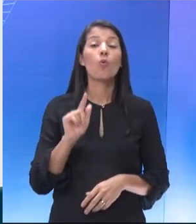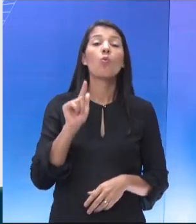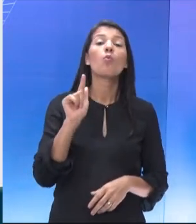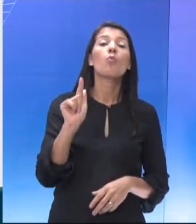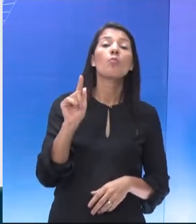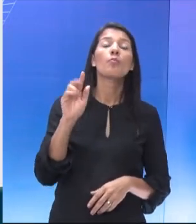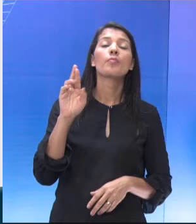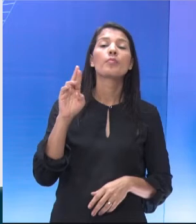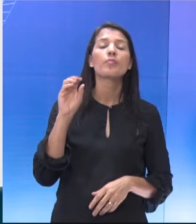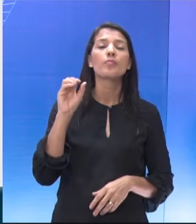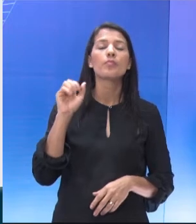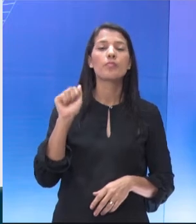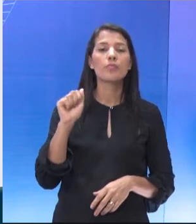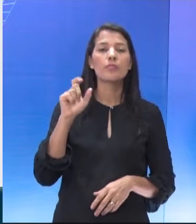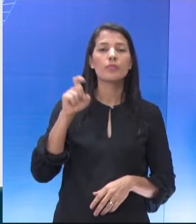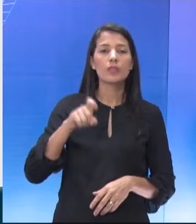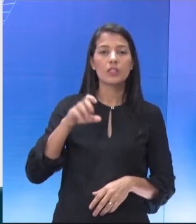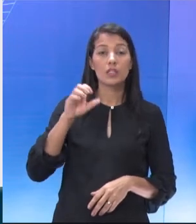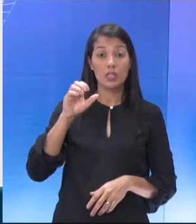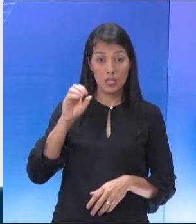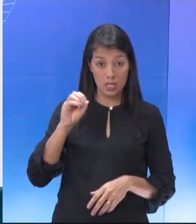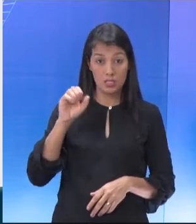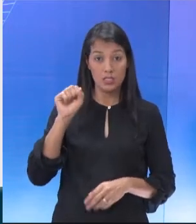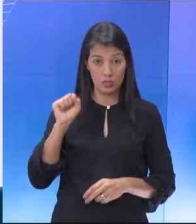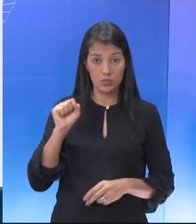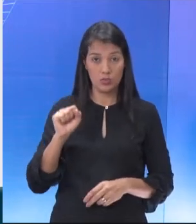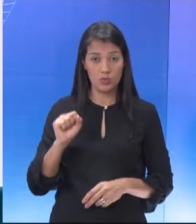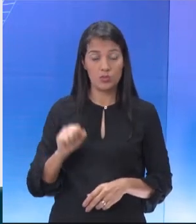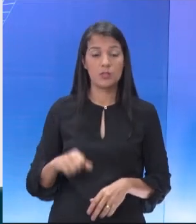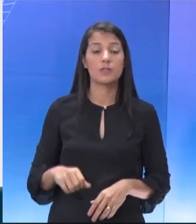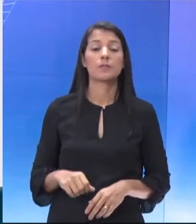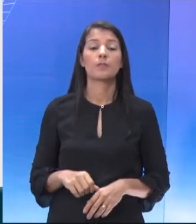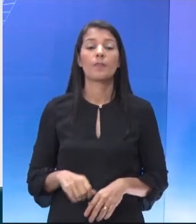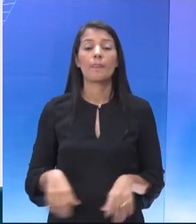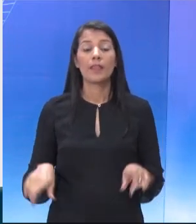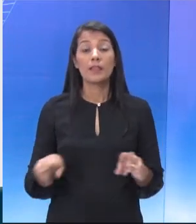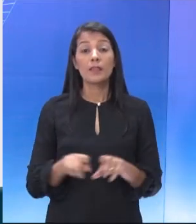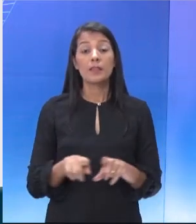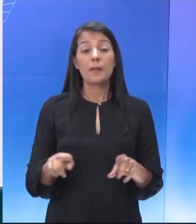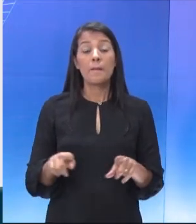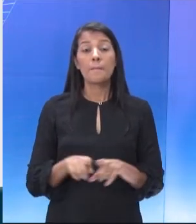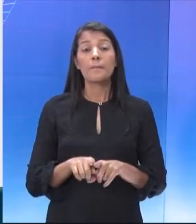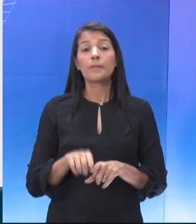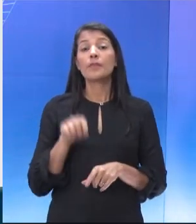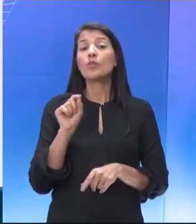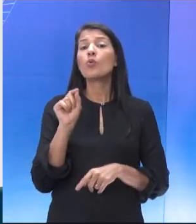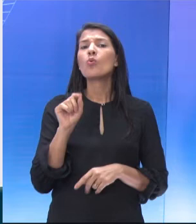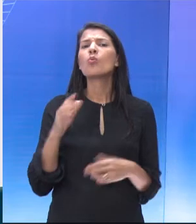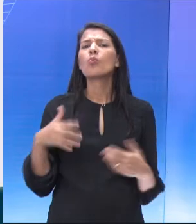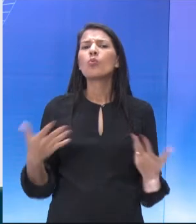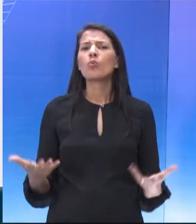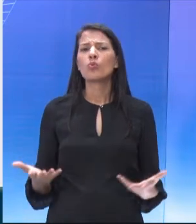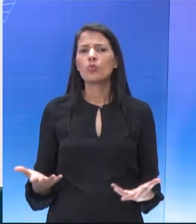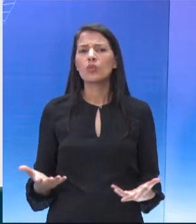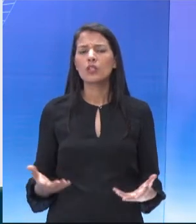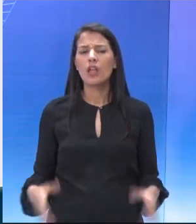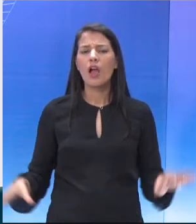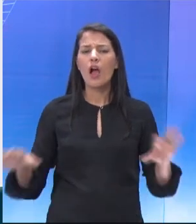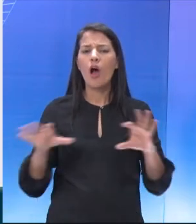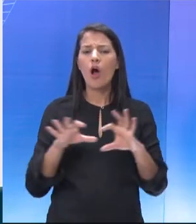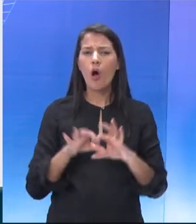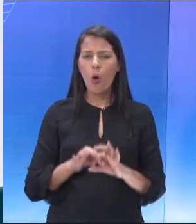moléculas que temos de ácidos graxos ligados a uma molécula de álcool, que é o glicerol. Por isso, forma-se os